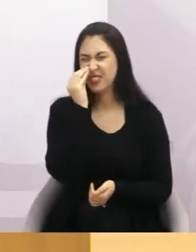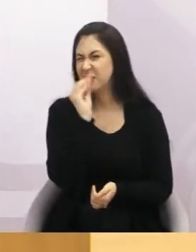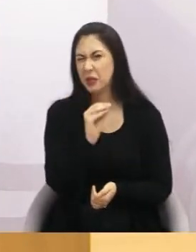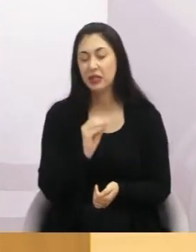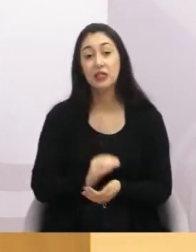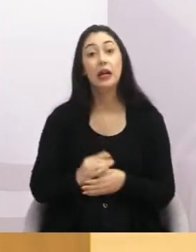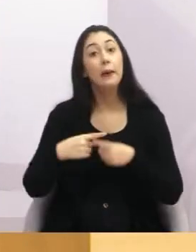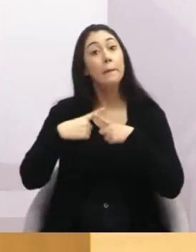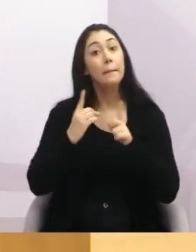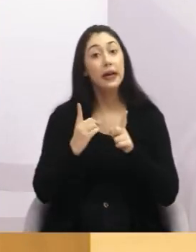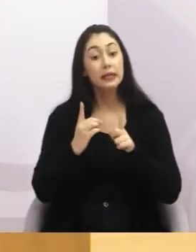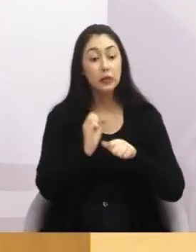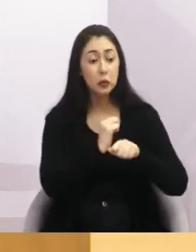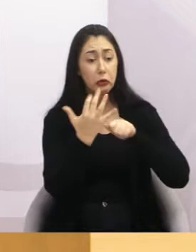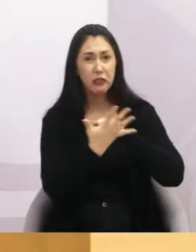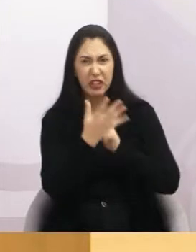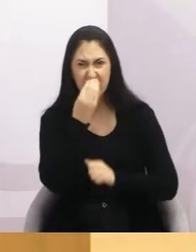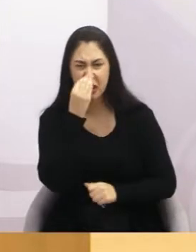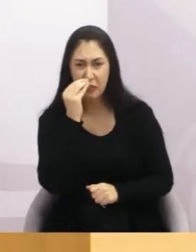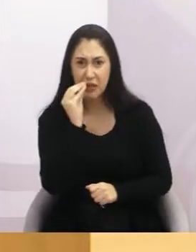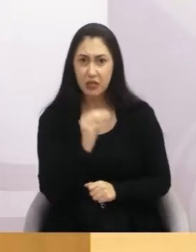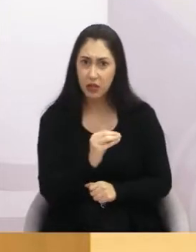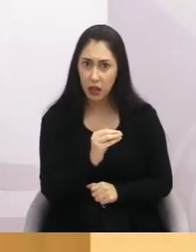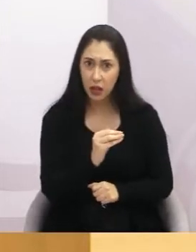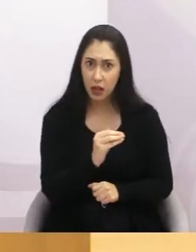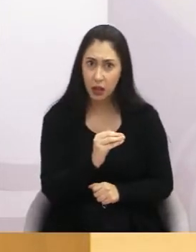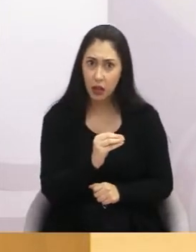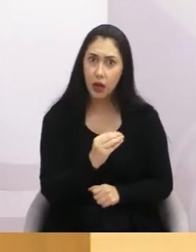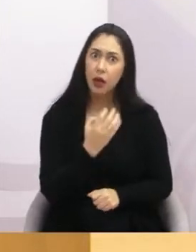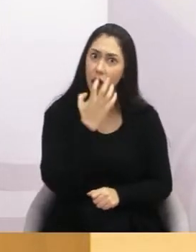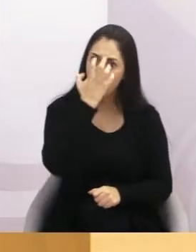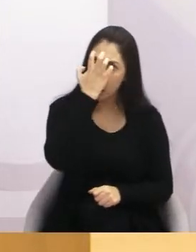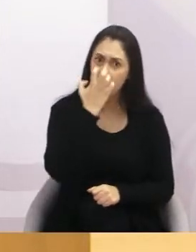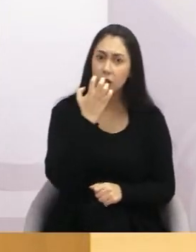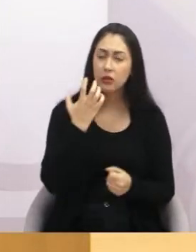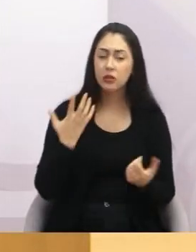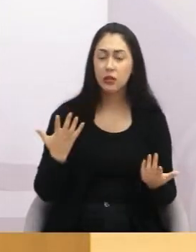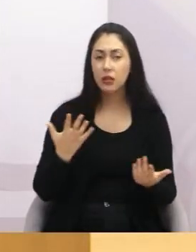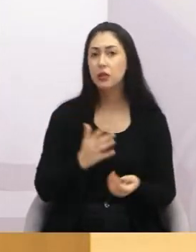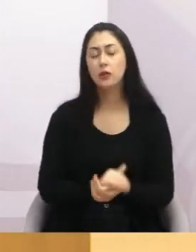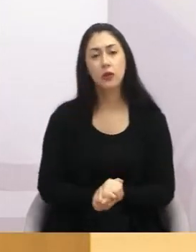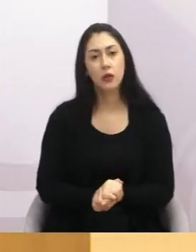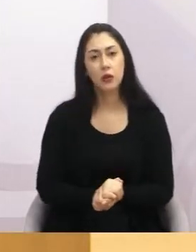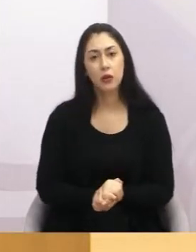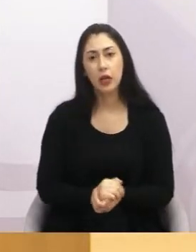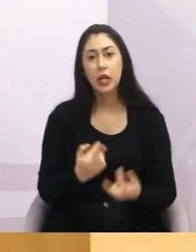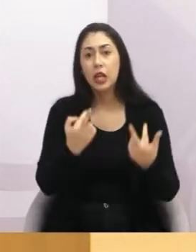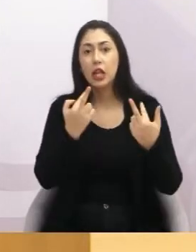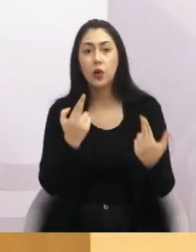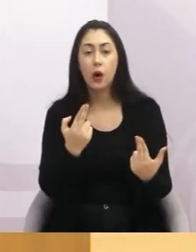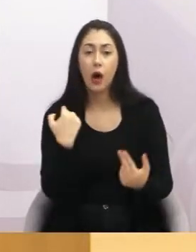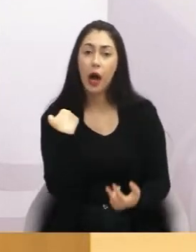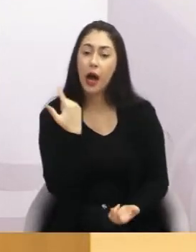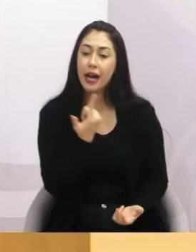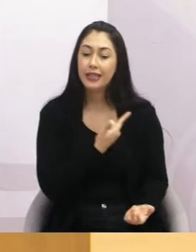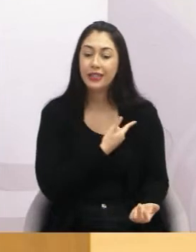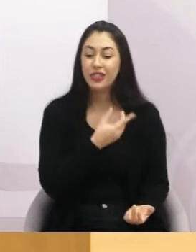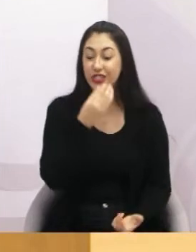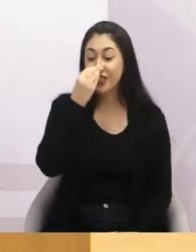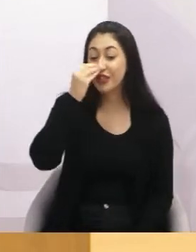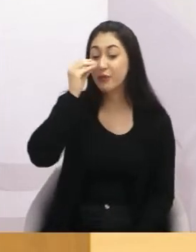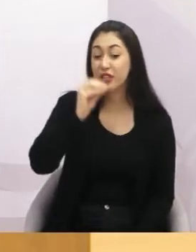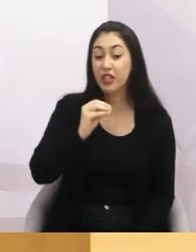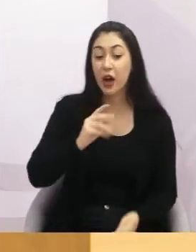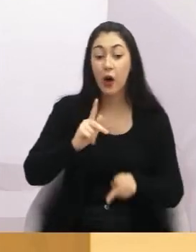E negar uma doença, e negar uma questão tão grave como essa, é a gente negar aos brasileiros